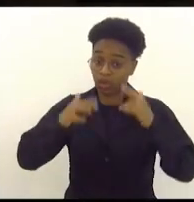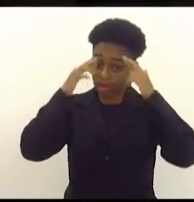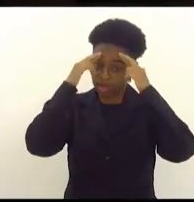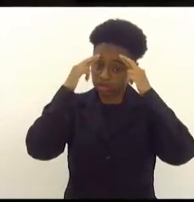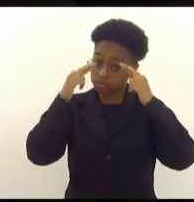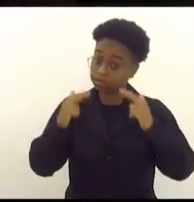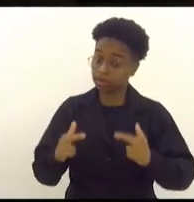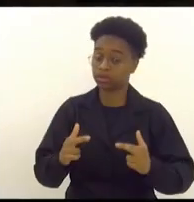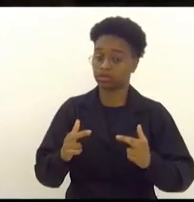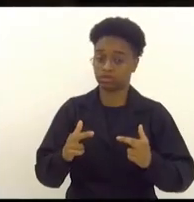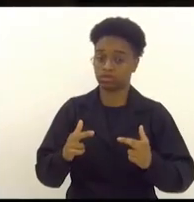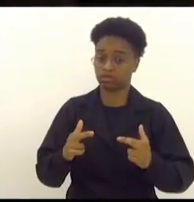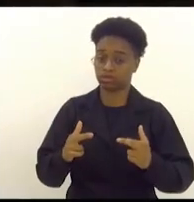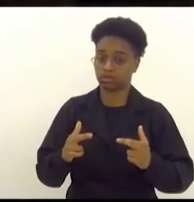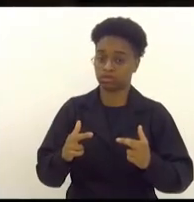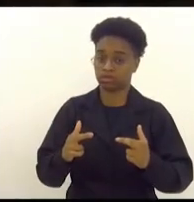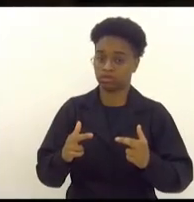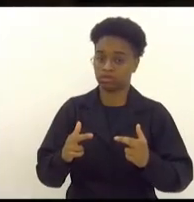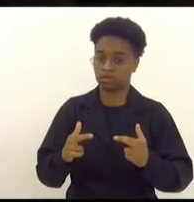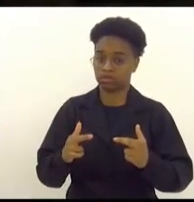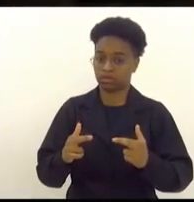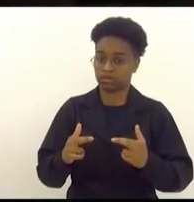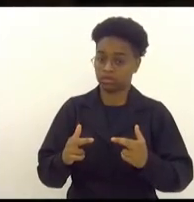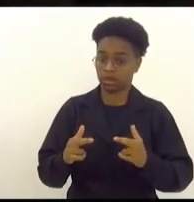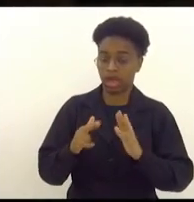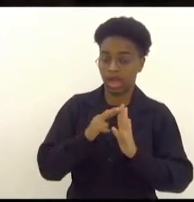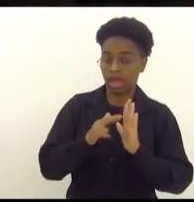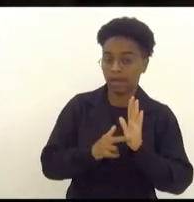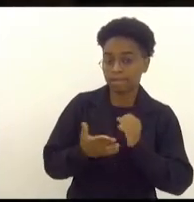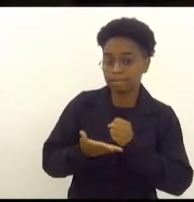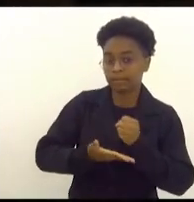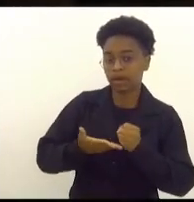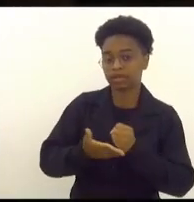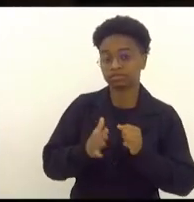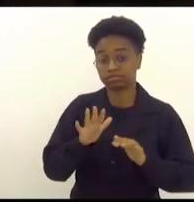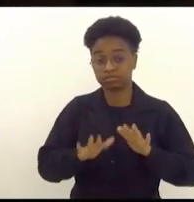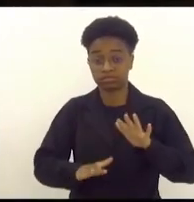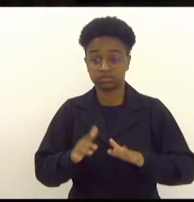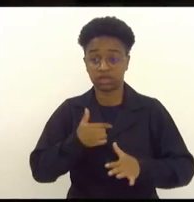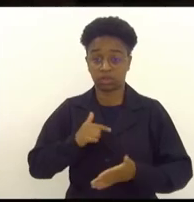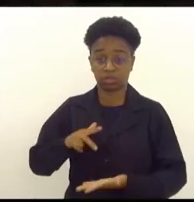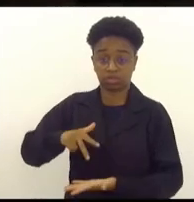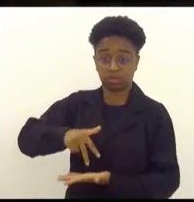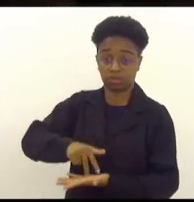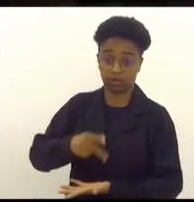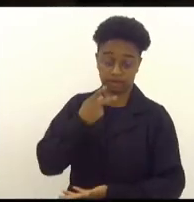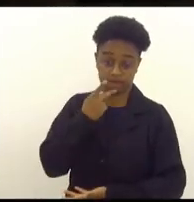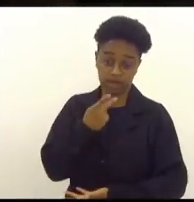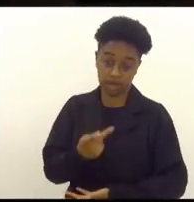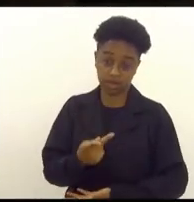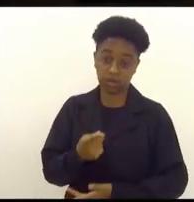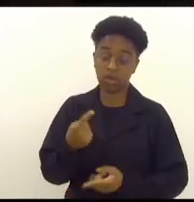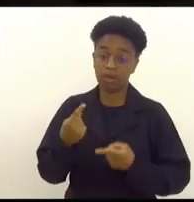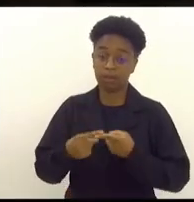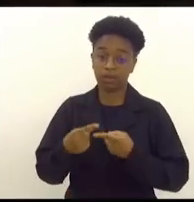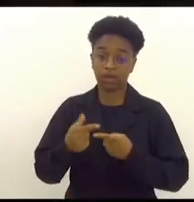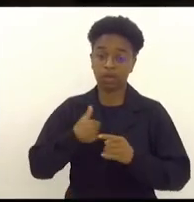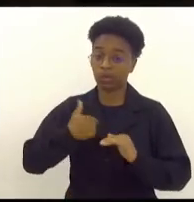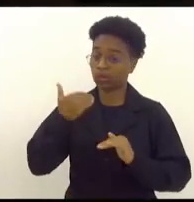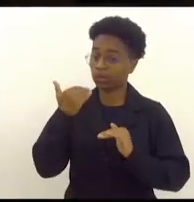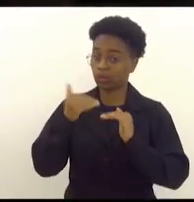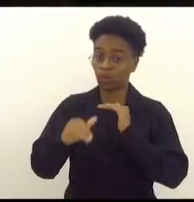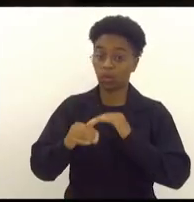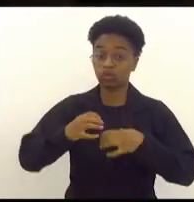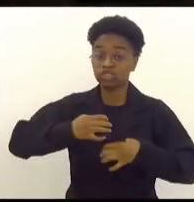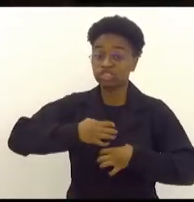os princípios algumas vezes eu vou aí e falo porque discordo da